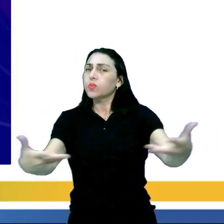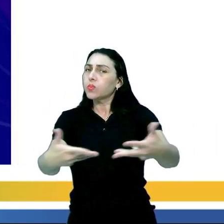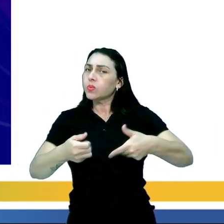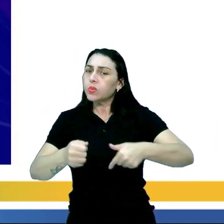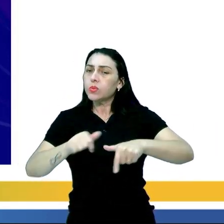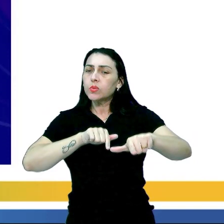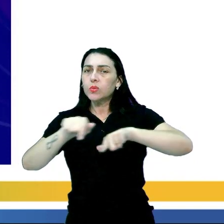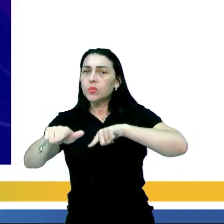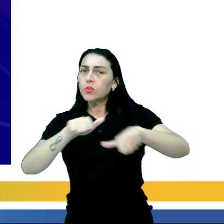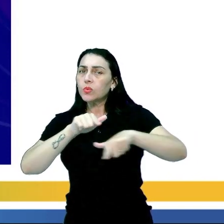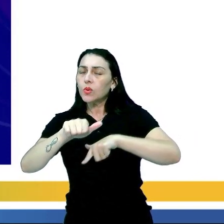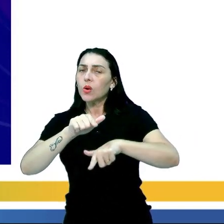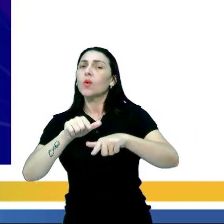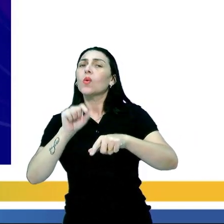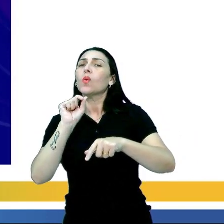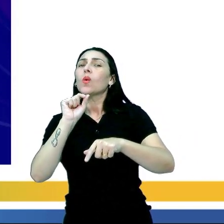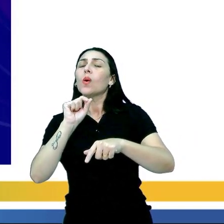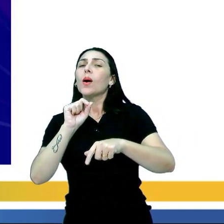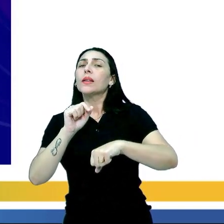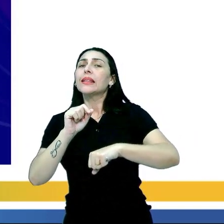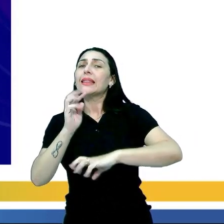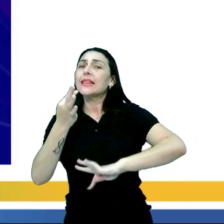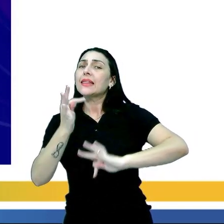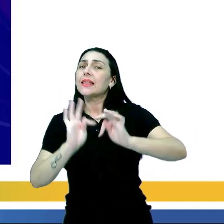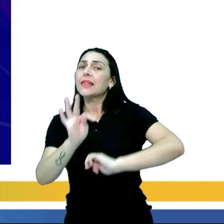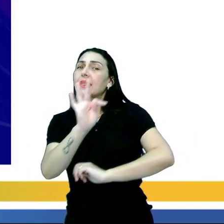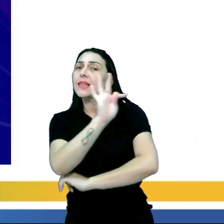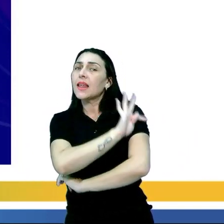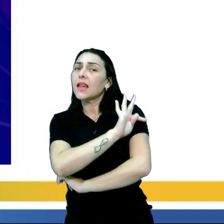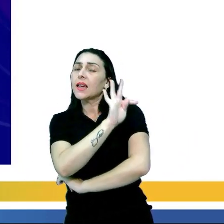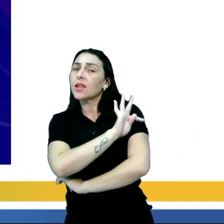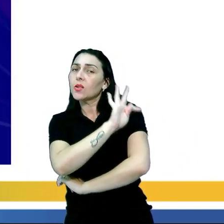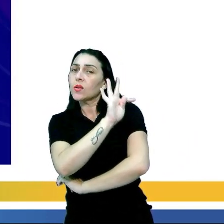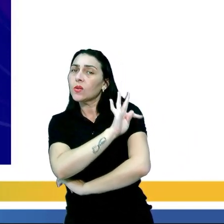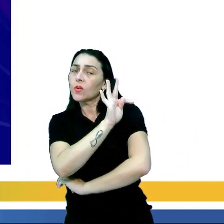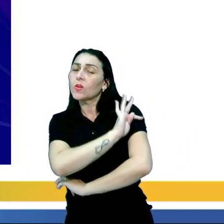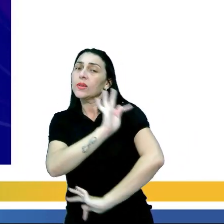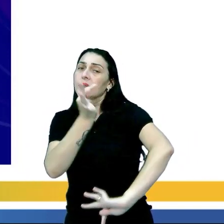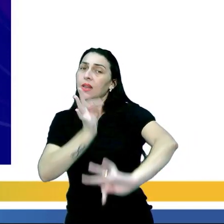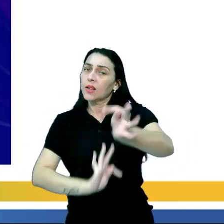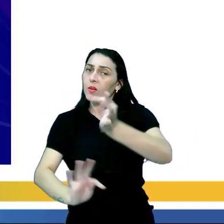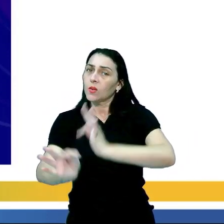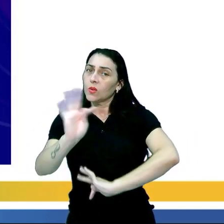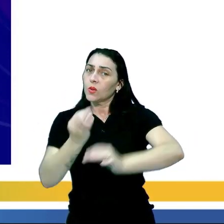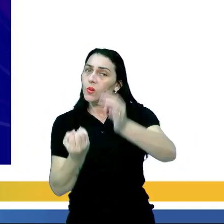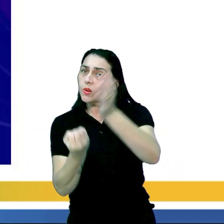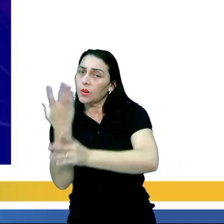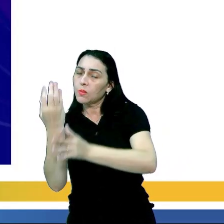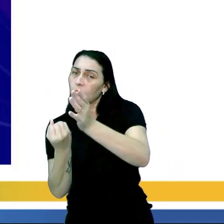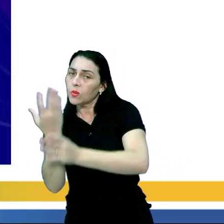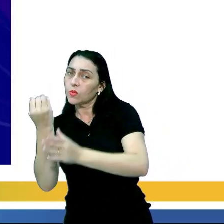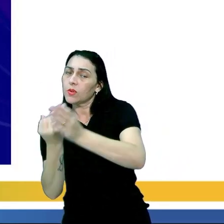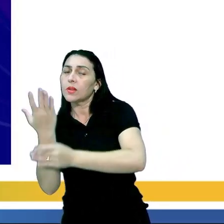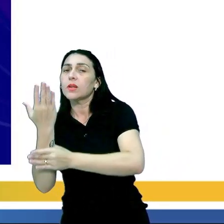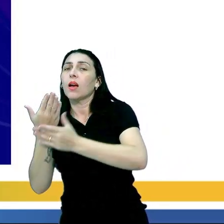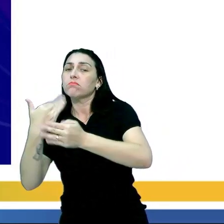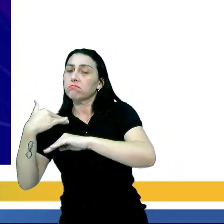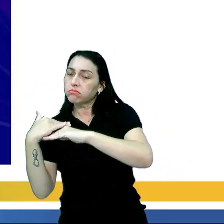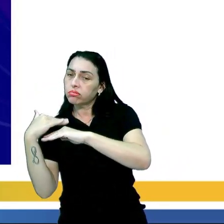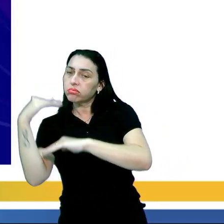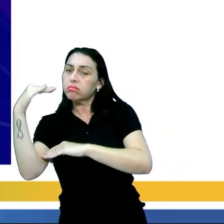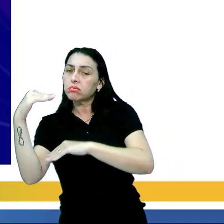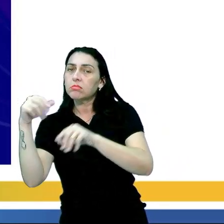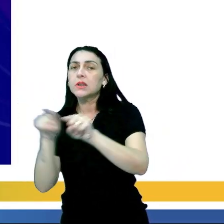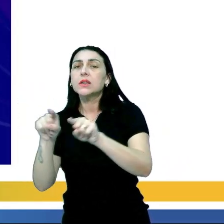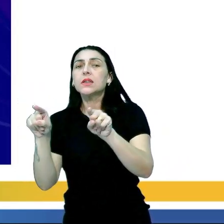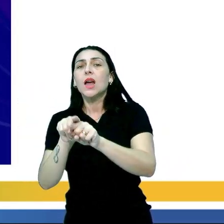do trabalho, acrescentando o quê? Tecnologia na produção. Eu aumento a produtividade a partir do momento que eu